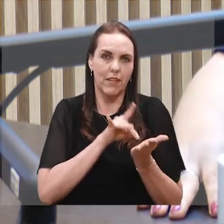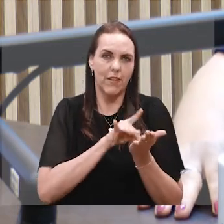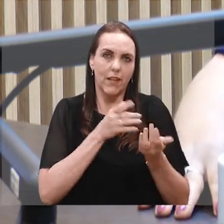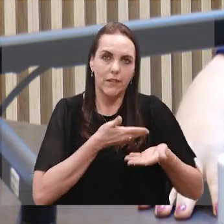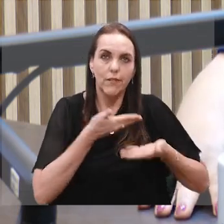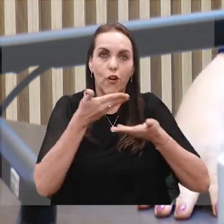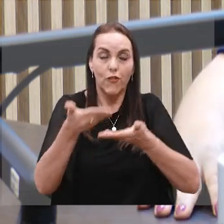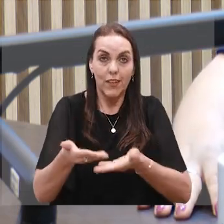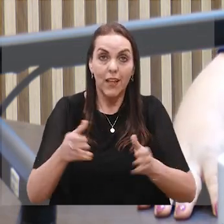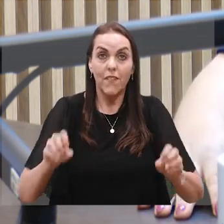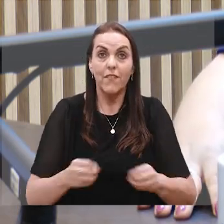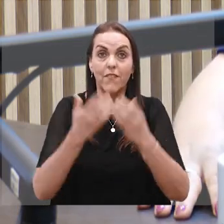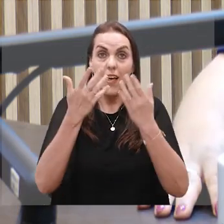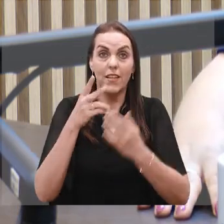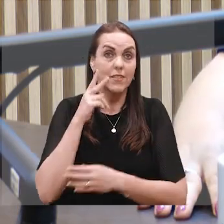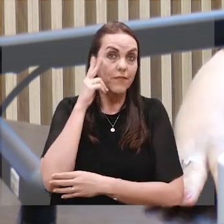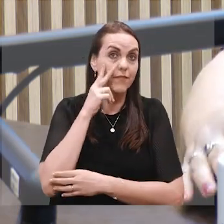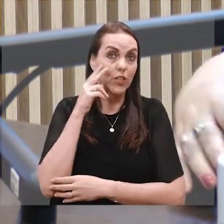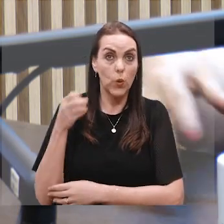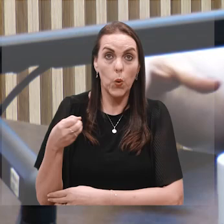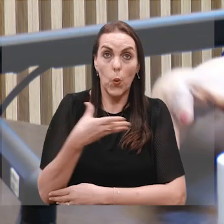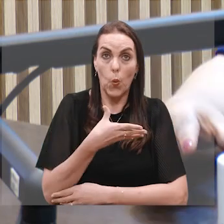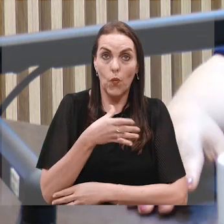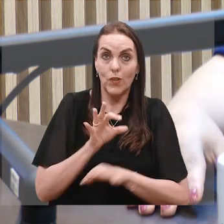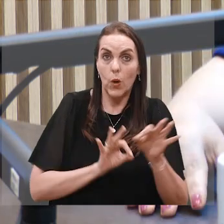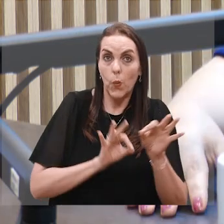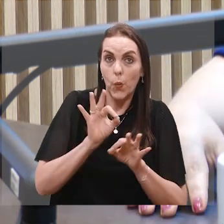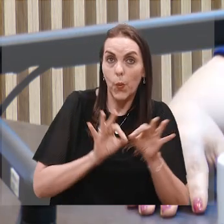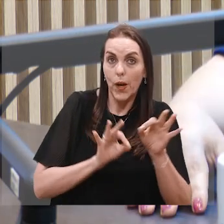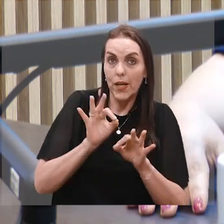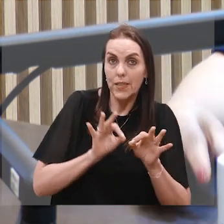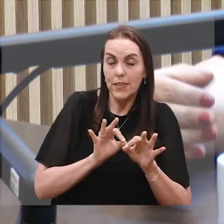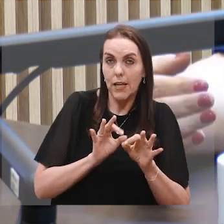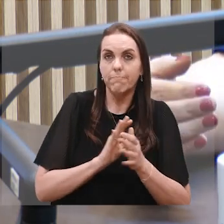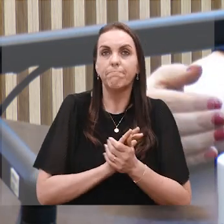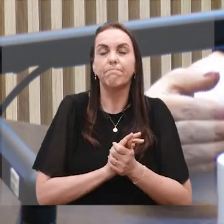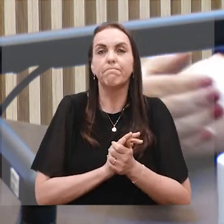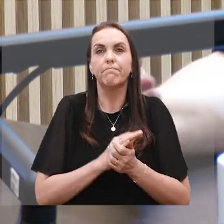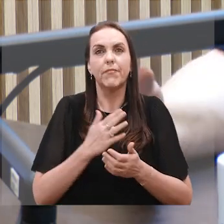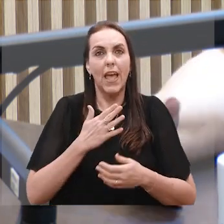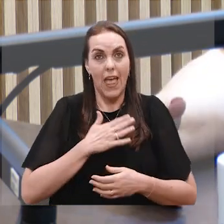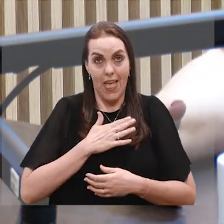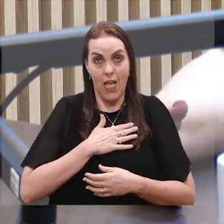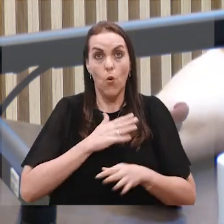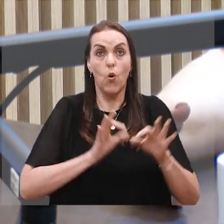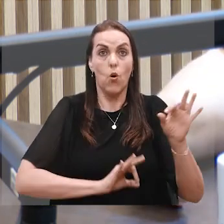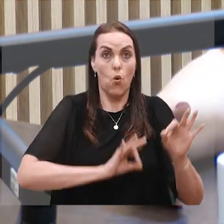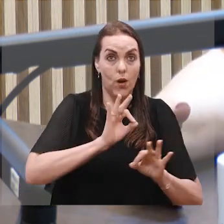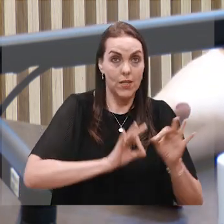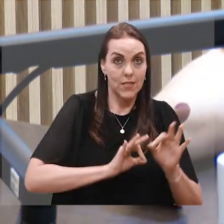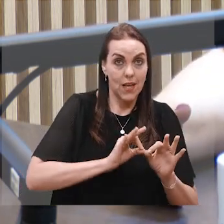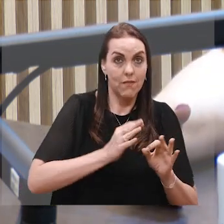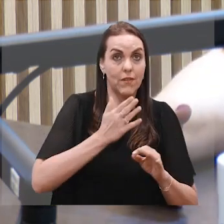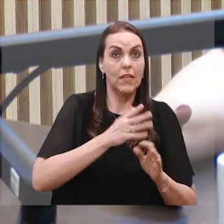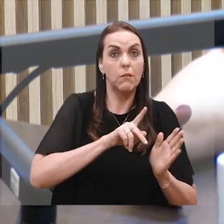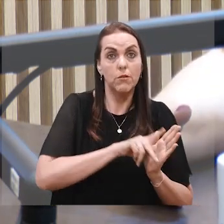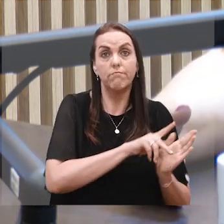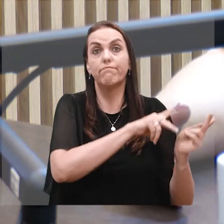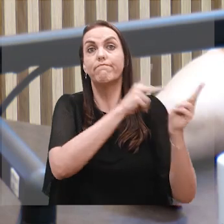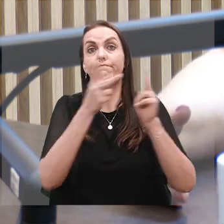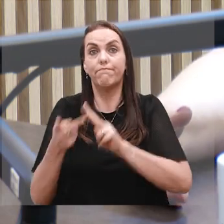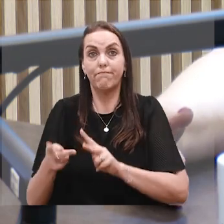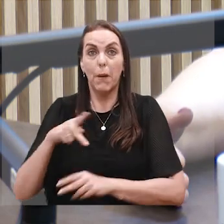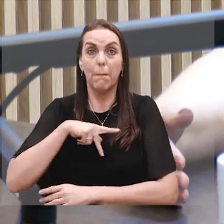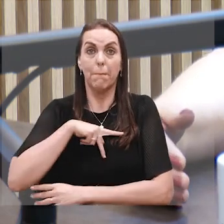para participar da festa do Vinho Novo, na organização. De organizadora a presidente.